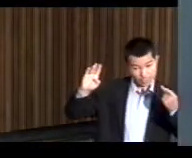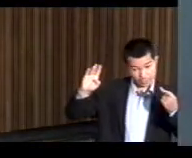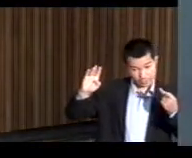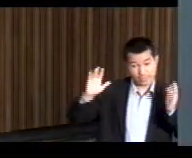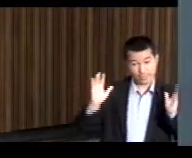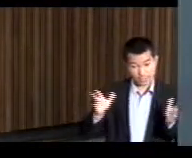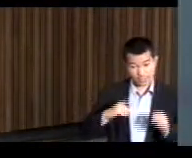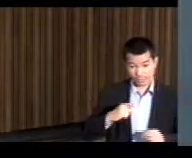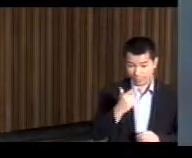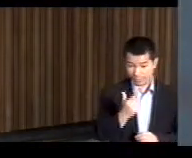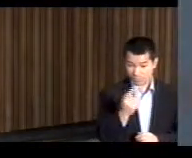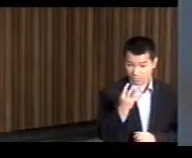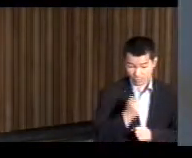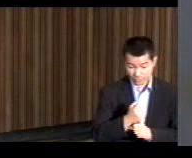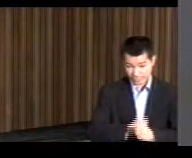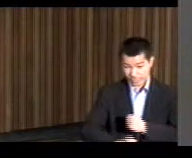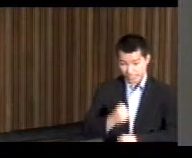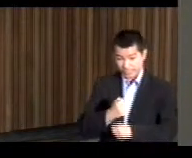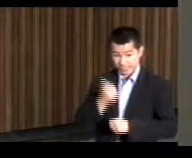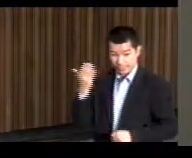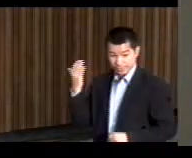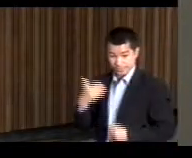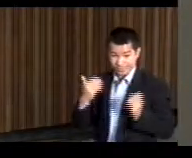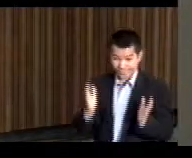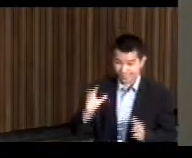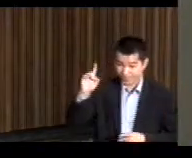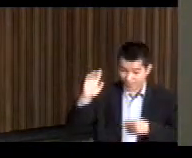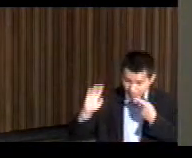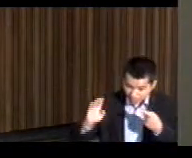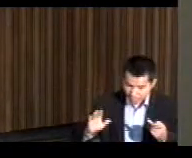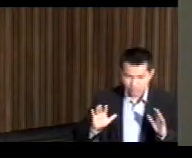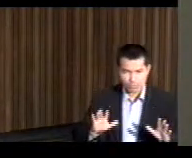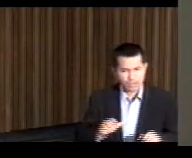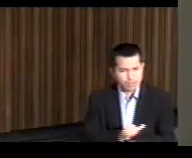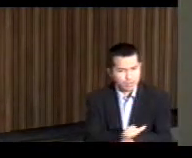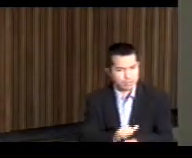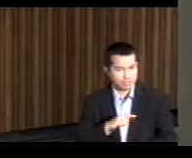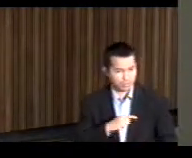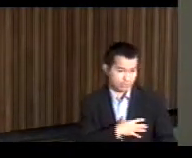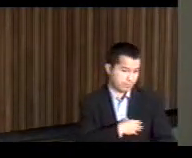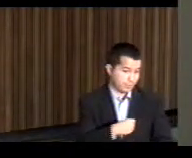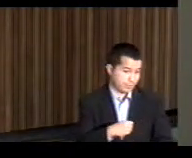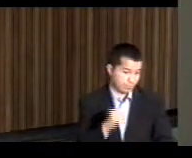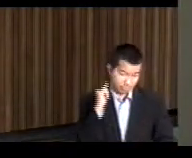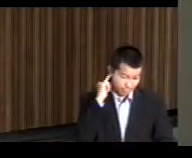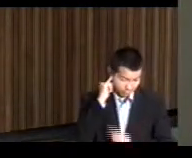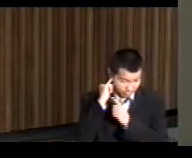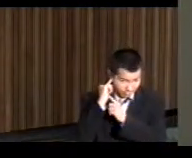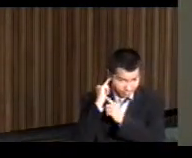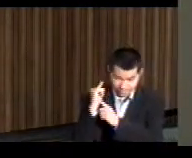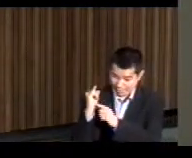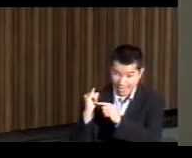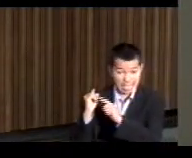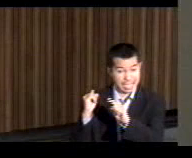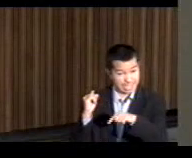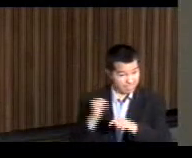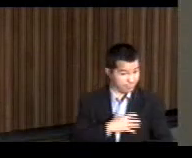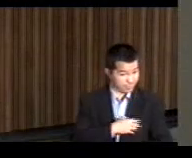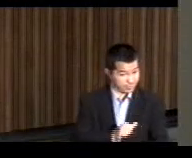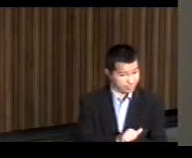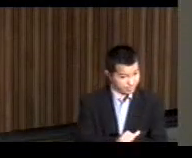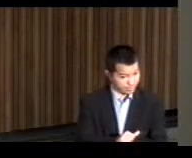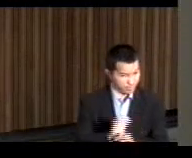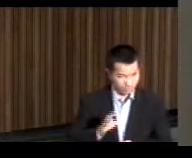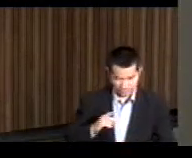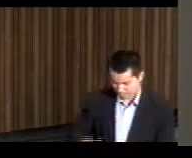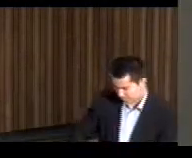há 24 anos atrás, mas ele tinha um filho. Ele estava feliz com isso, o menino estava crescendo,